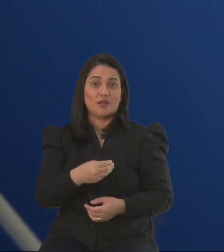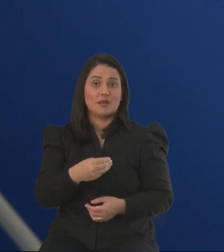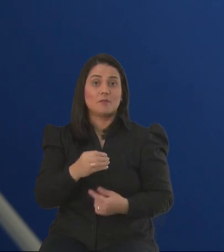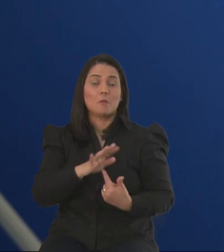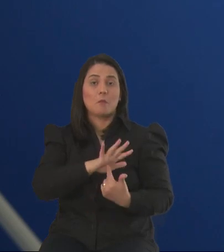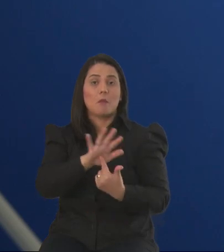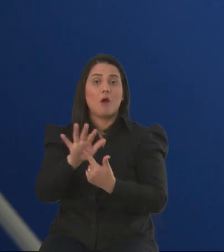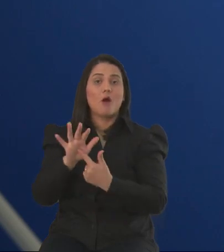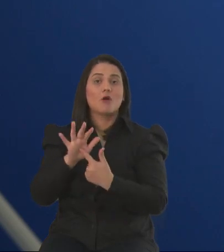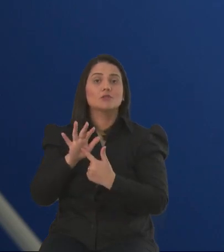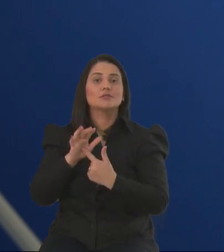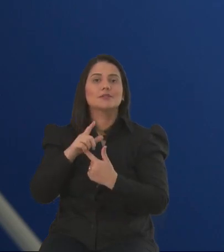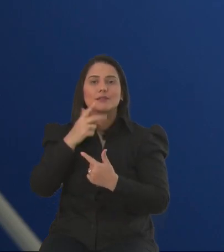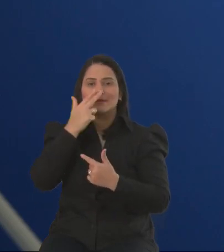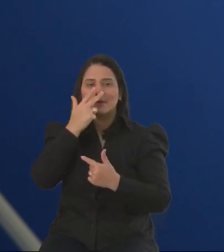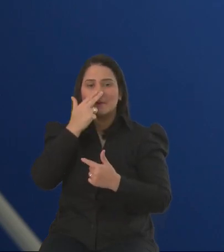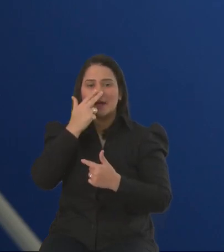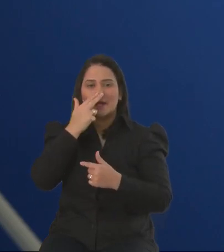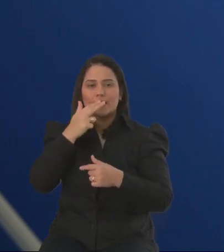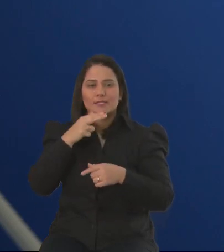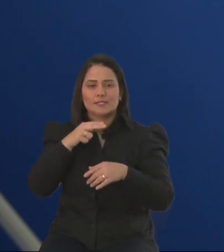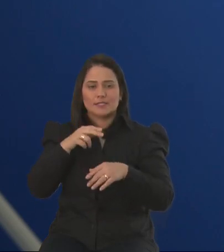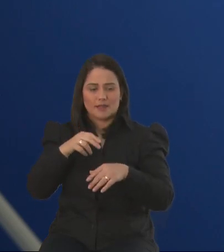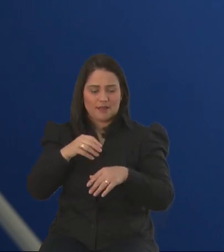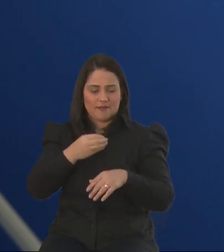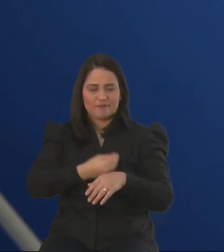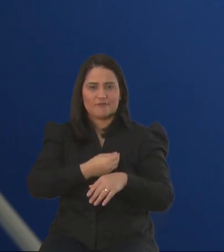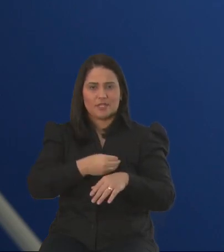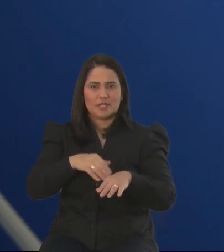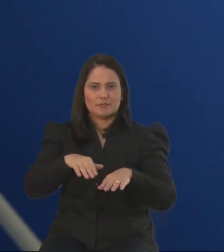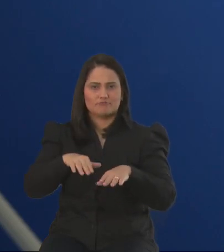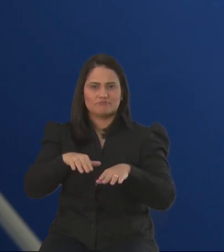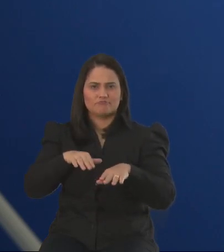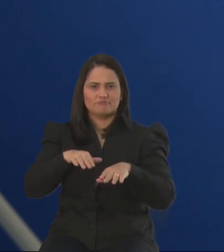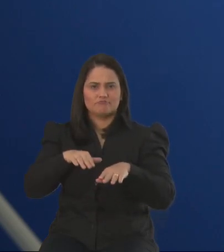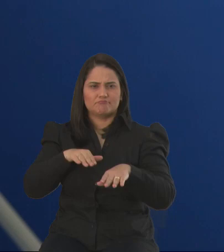ressonância, o eco da vida, liberdade.